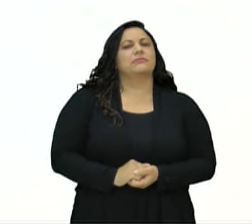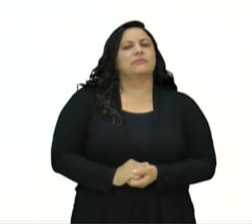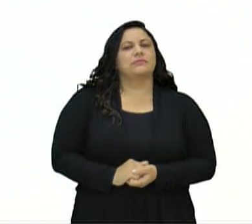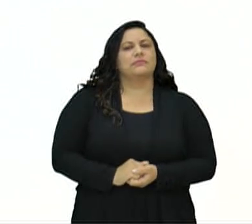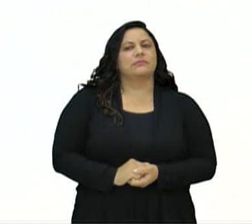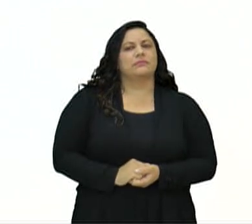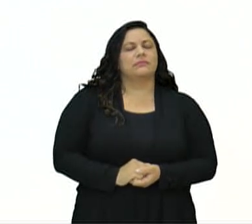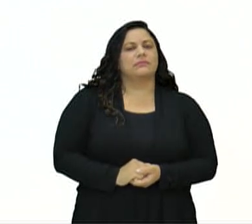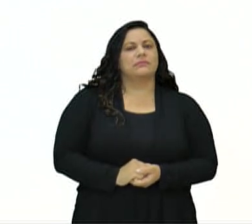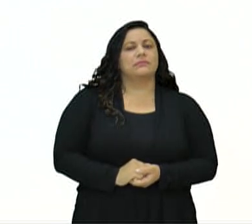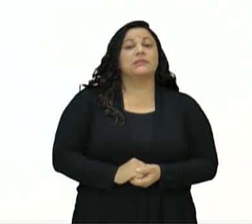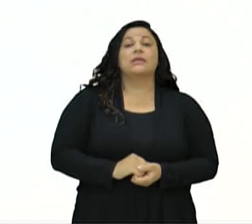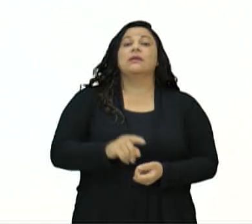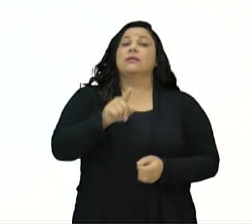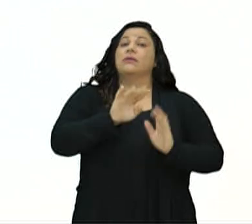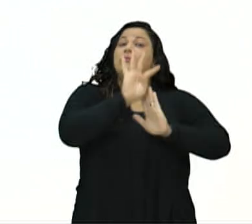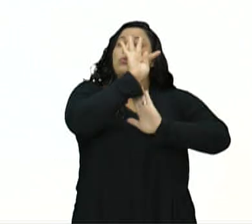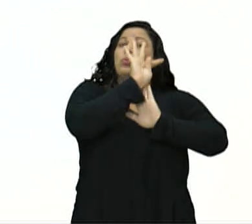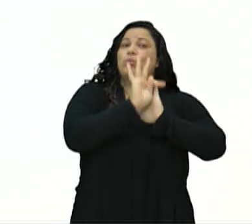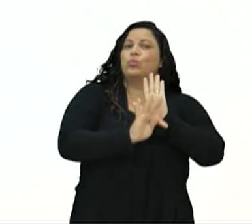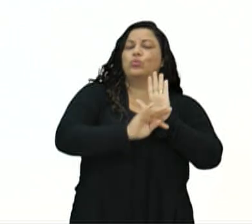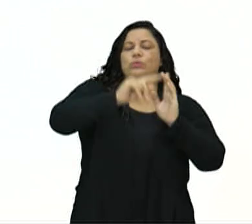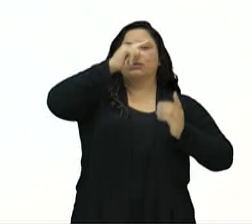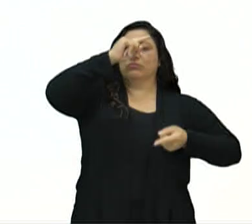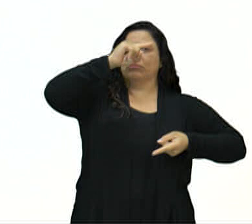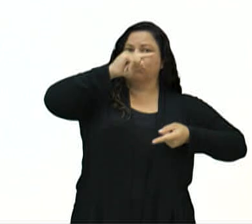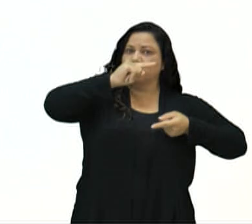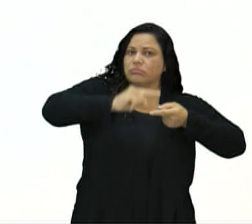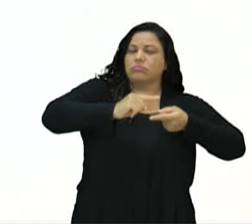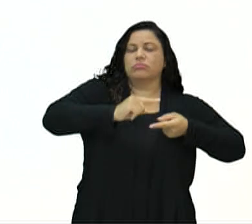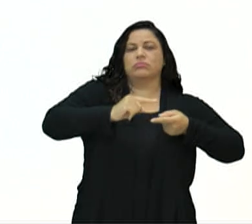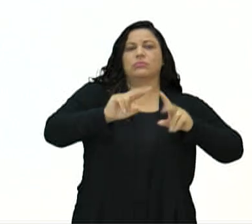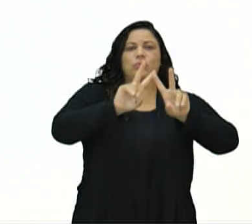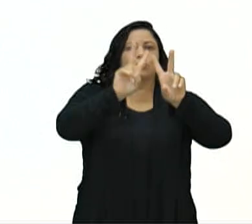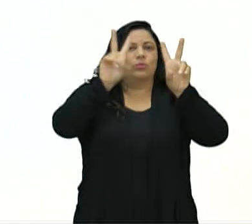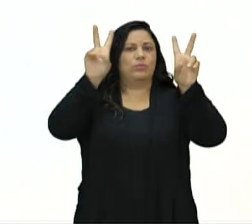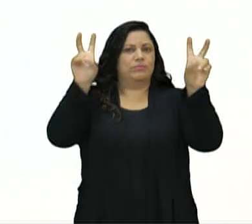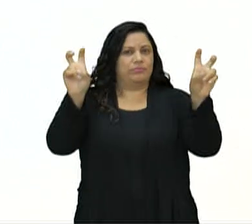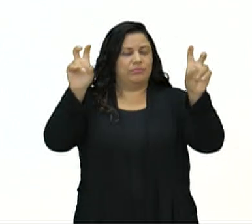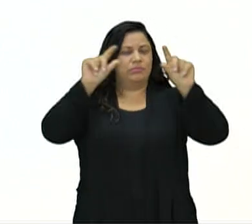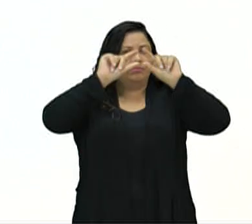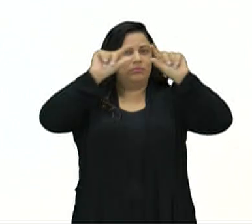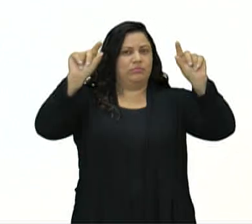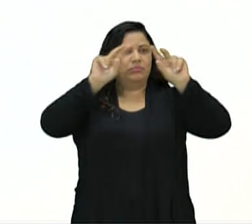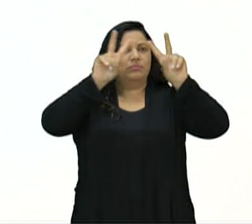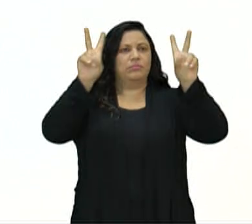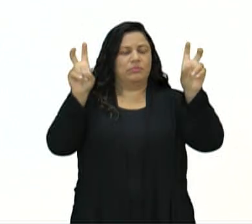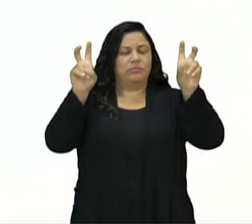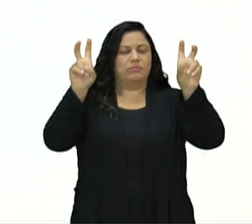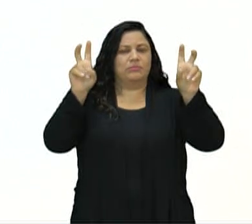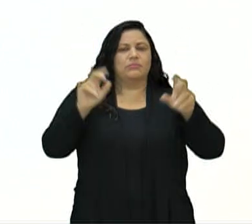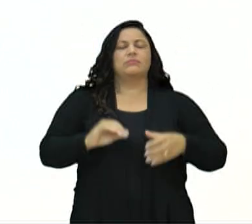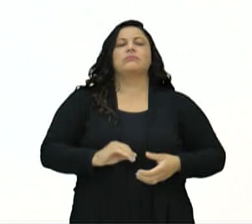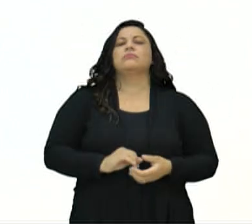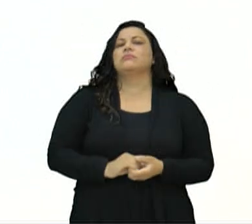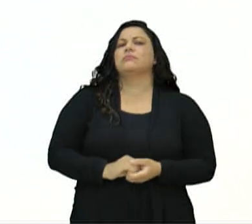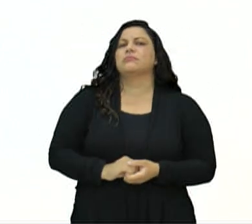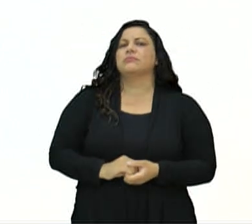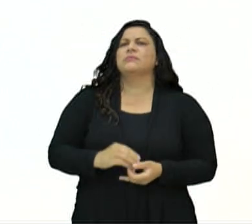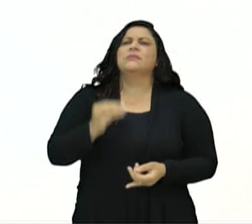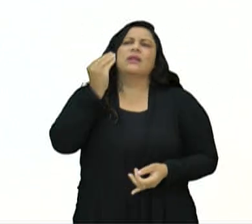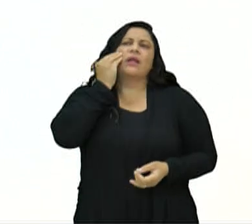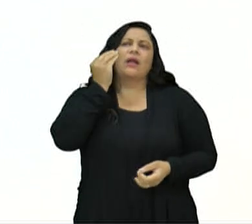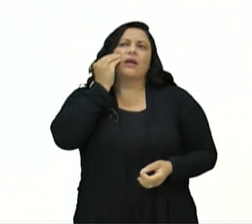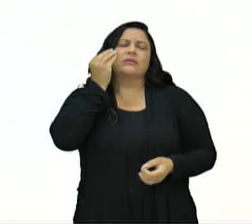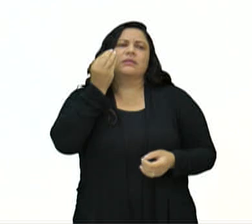Deve ser um texto curto, né? Primeiramente com o título, corpo do texto, tentando colocar aí o que você